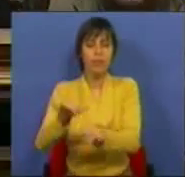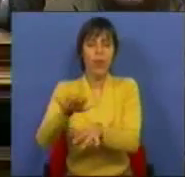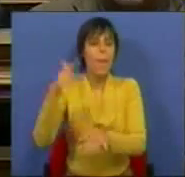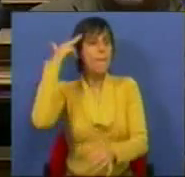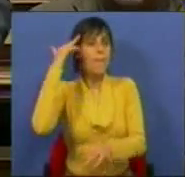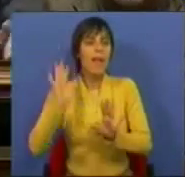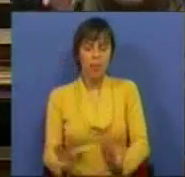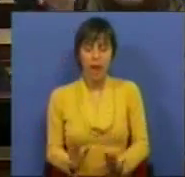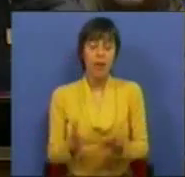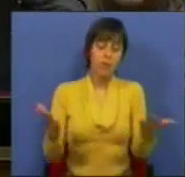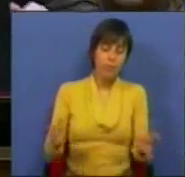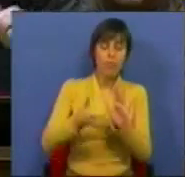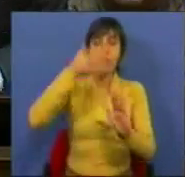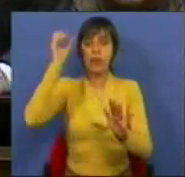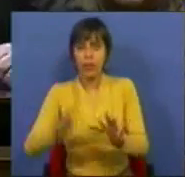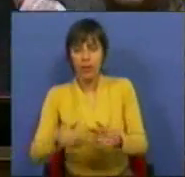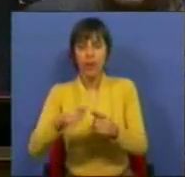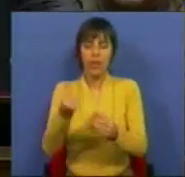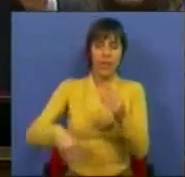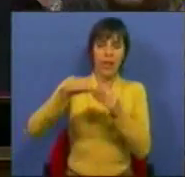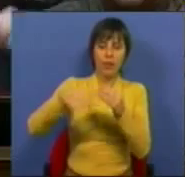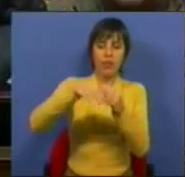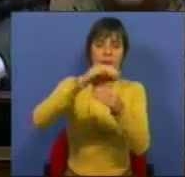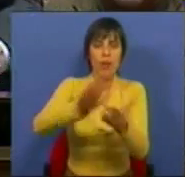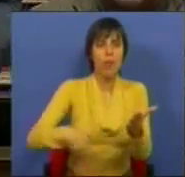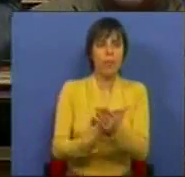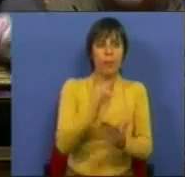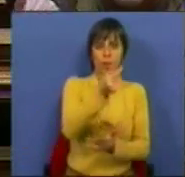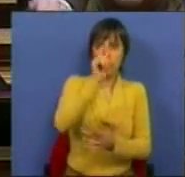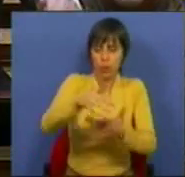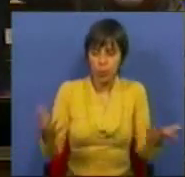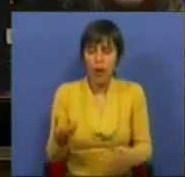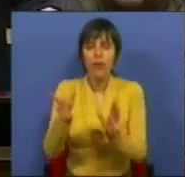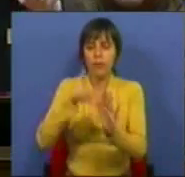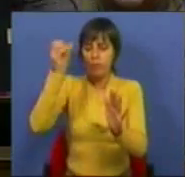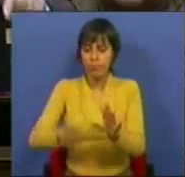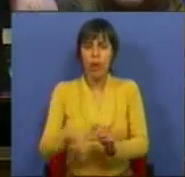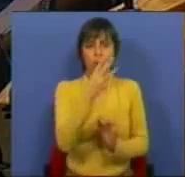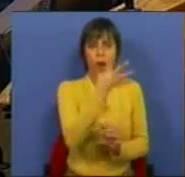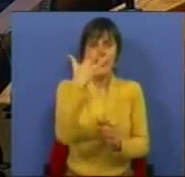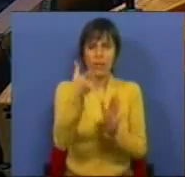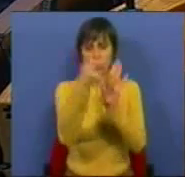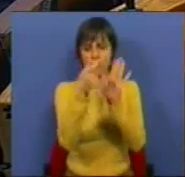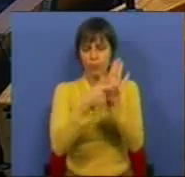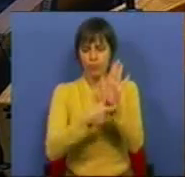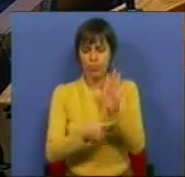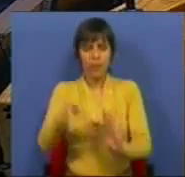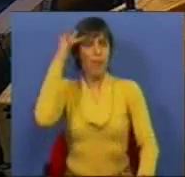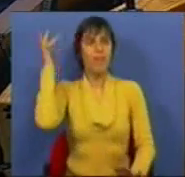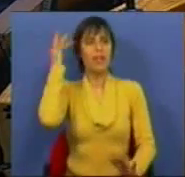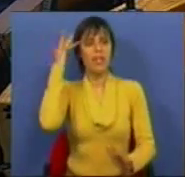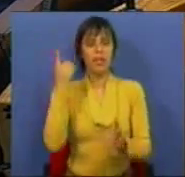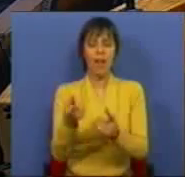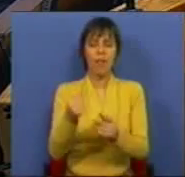Legislativa da Madeira. Eliminação de retroativos, proposta do Bloco de Esquerda. Eliminação de 4 ou 5 dispositivos que